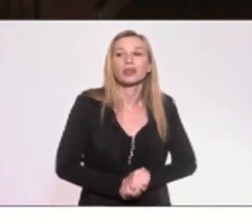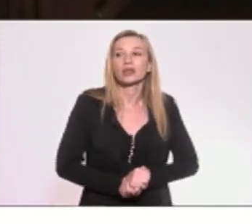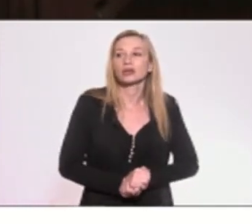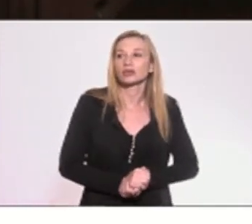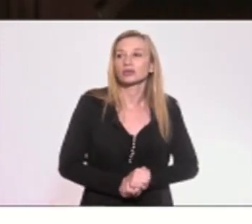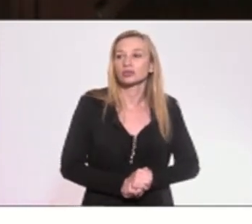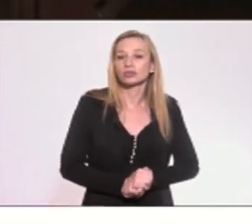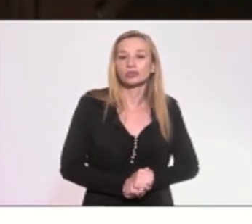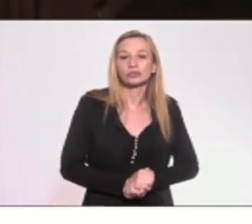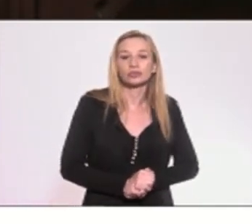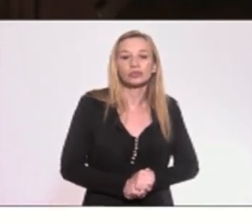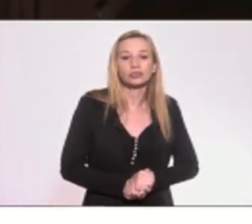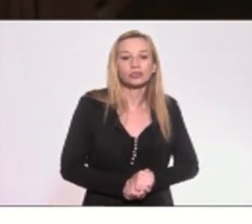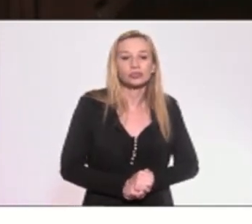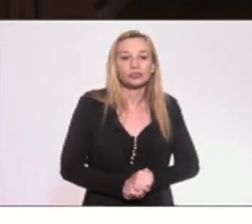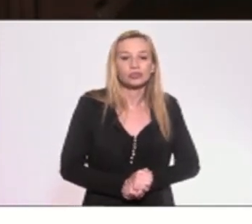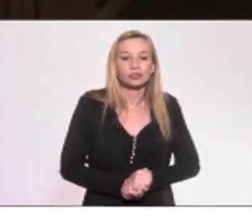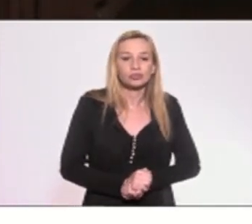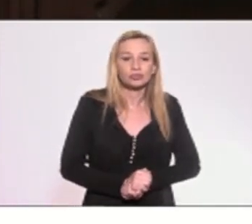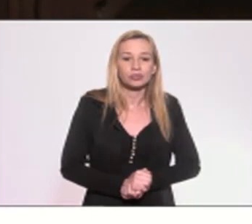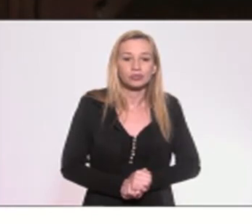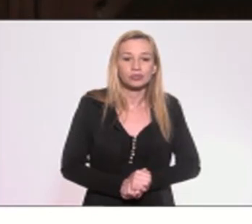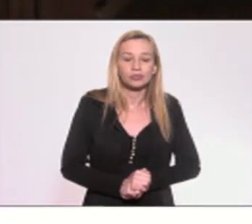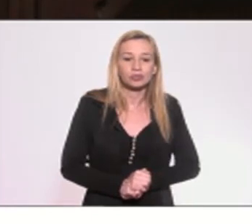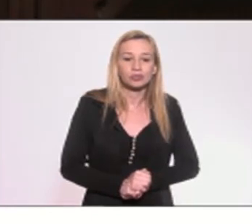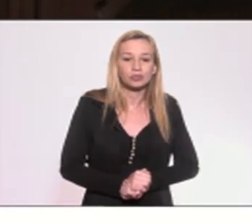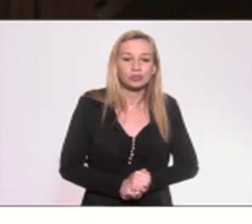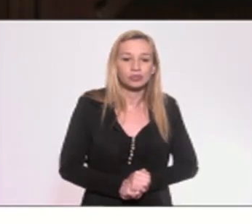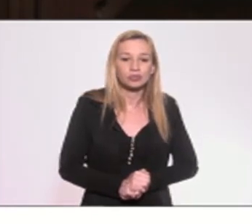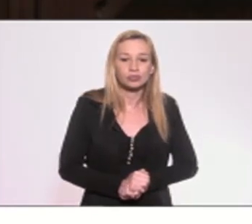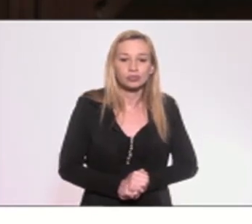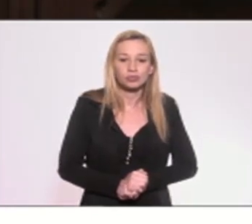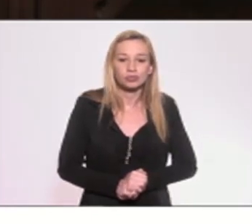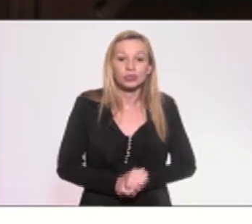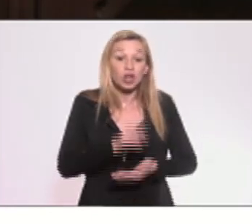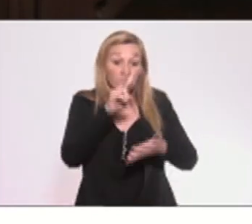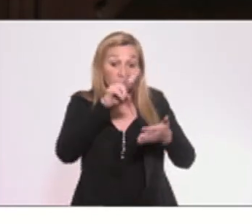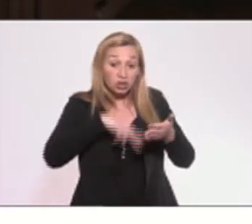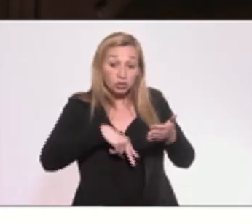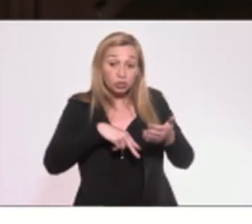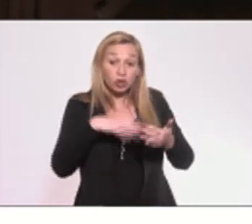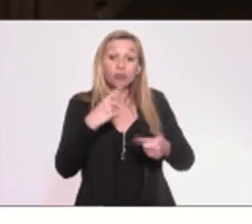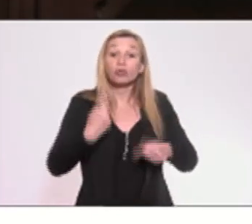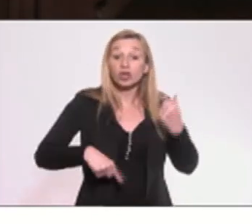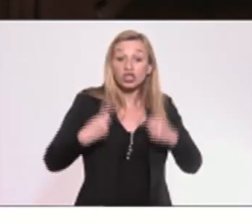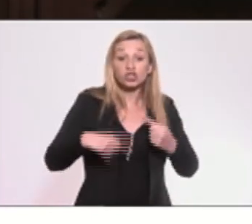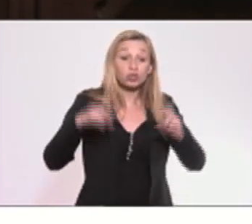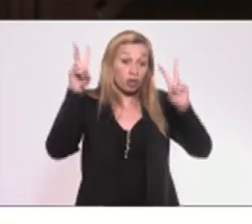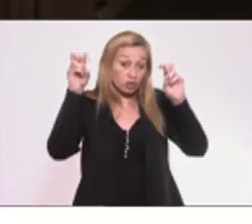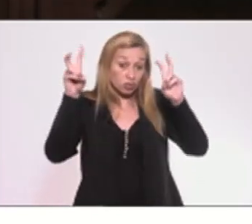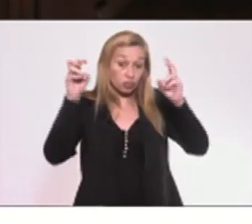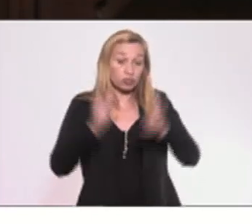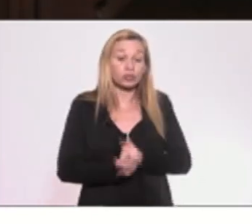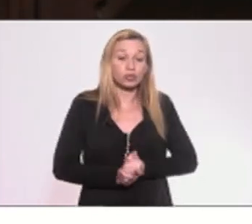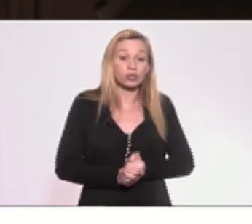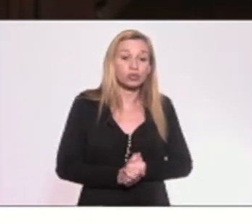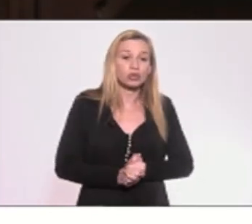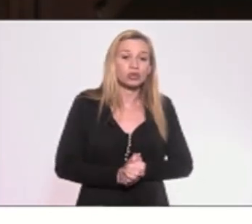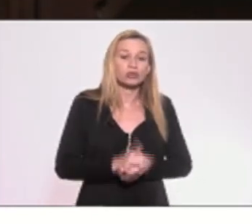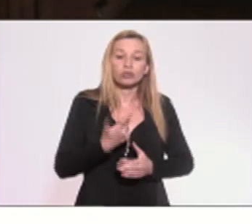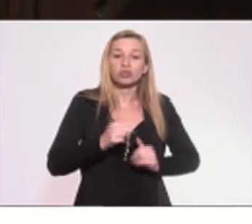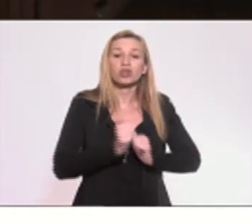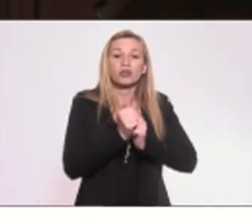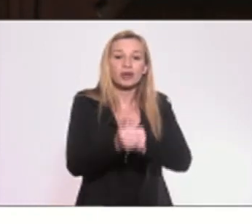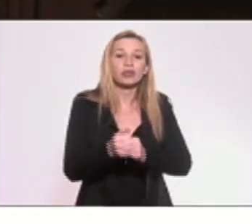nosso voto aqui é feito pela leitura política da situação, que não há um encaminhamento